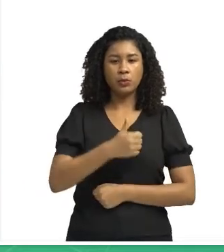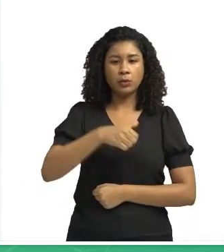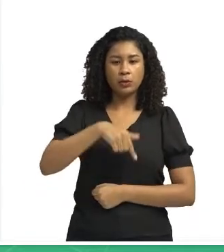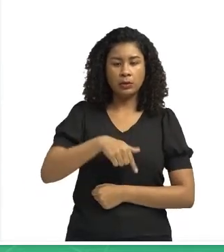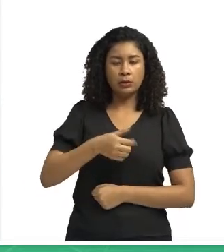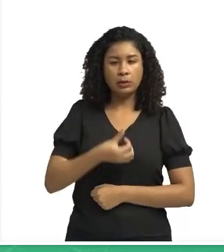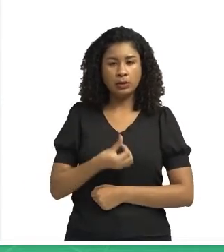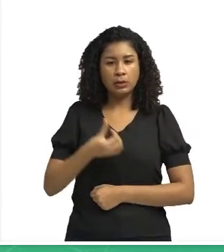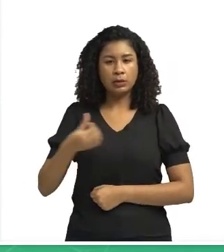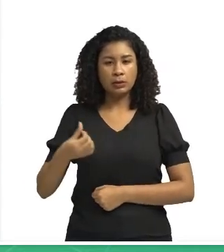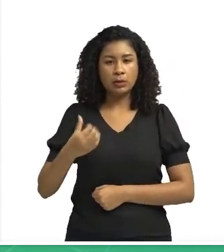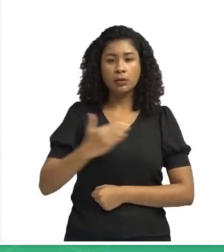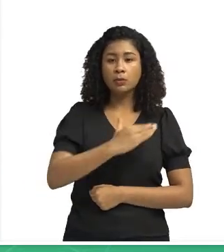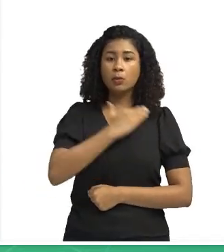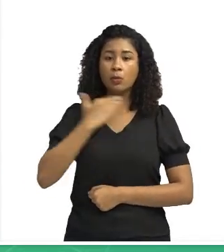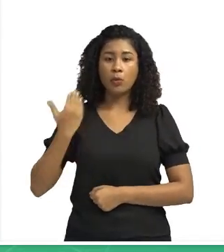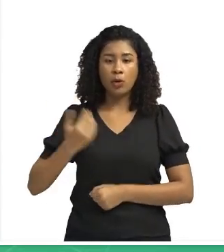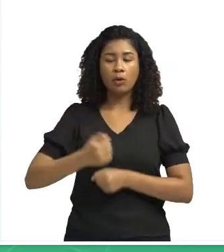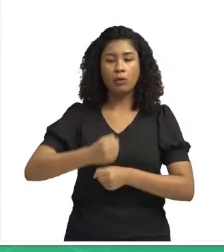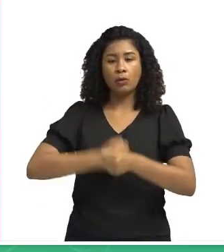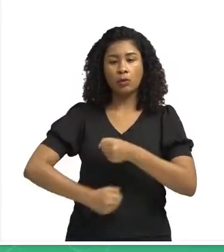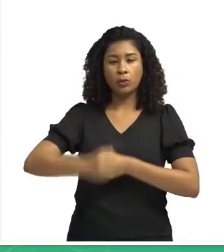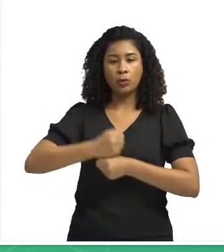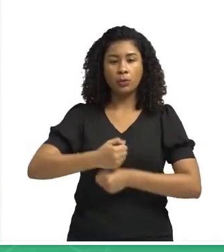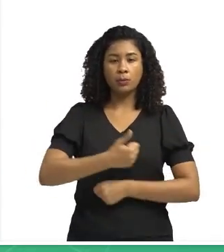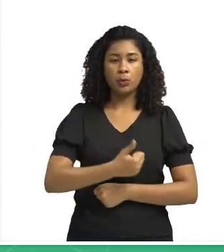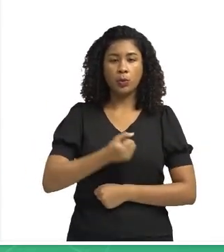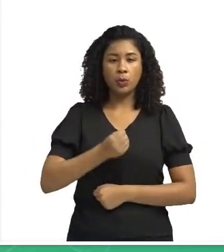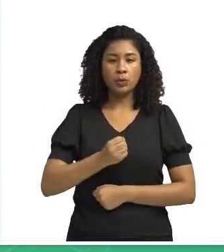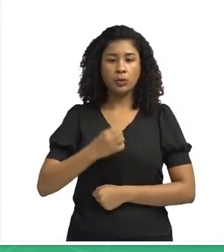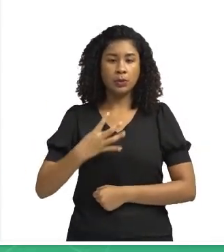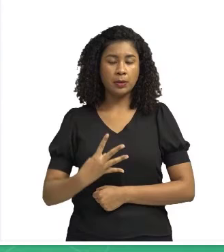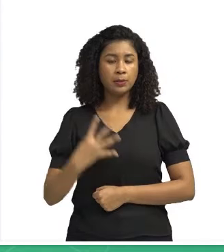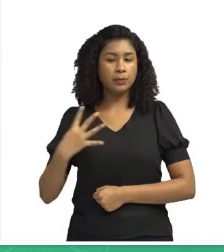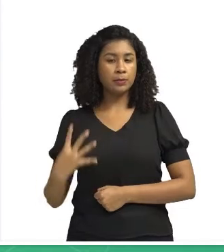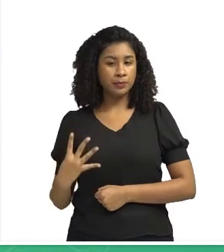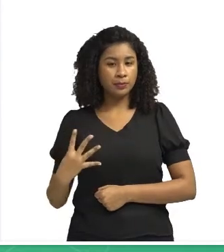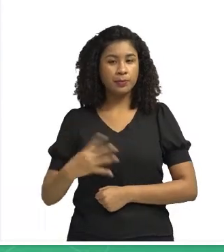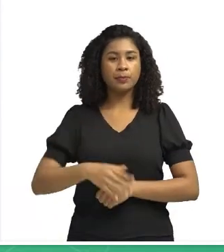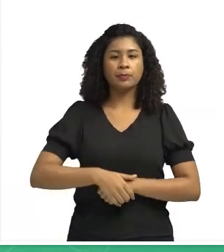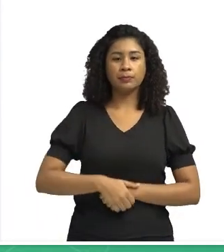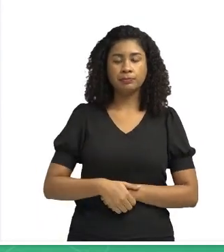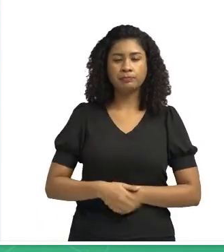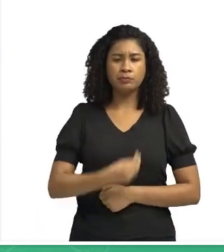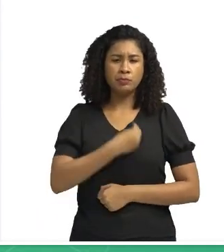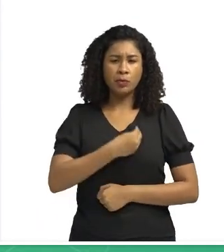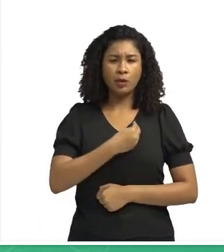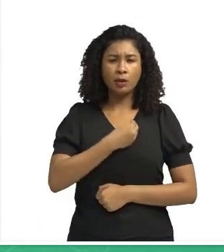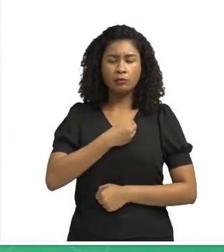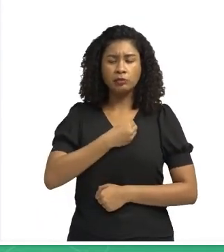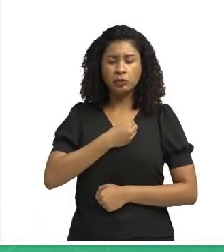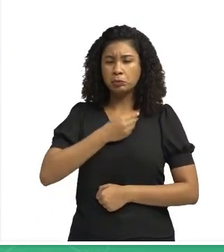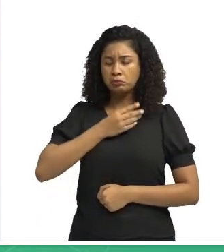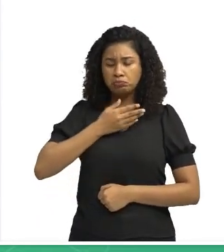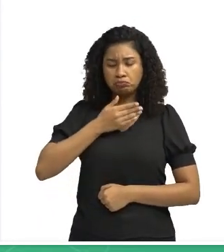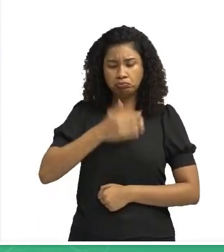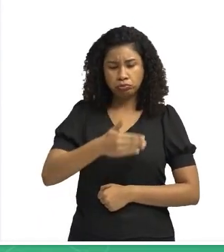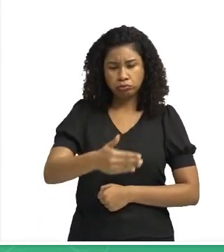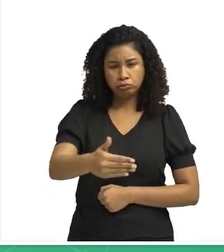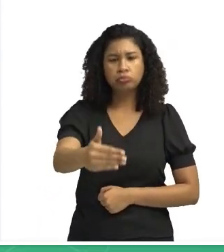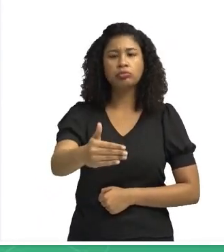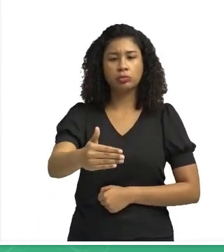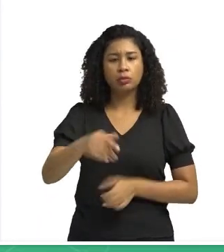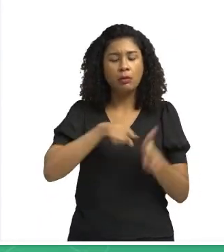1766. Faleceu na cidade de Manchester em 1844. Sua vida foi destinada desde cedo à